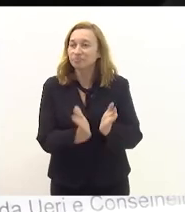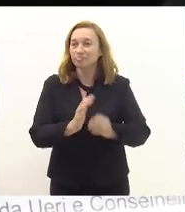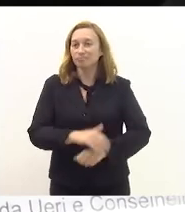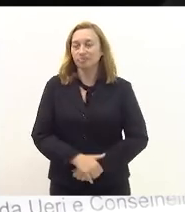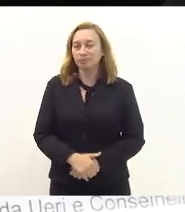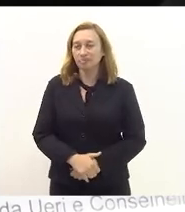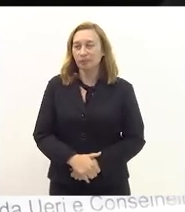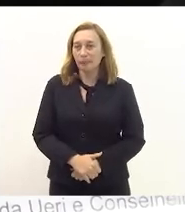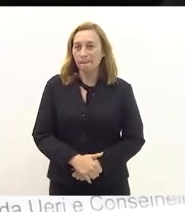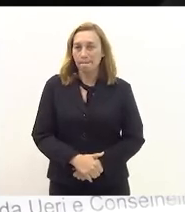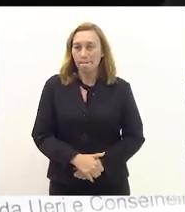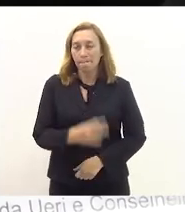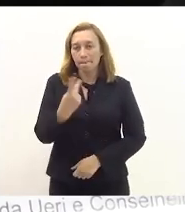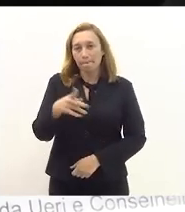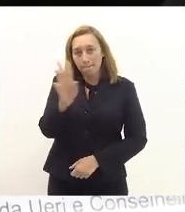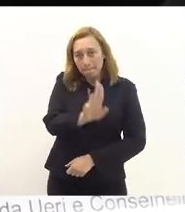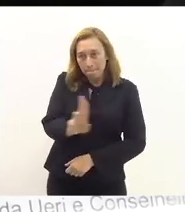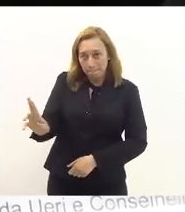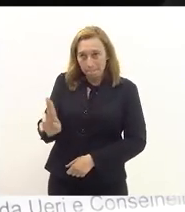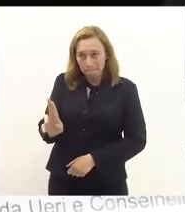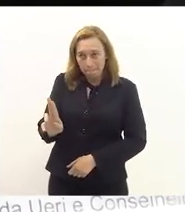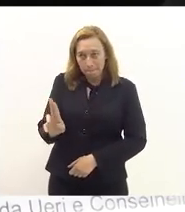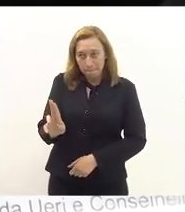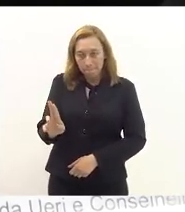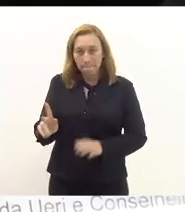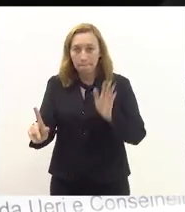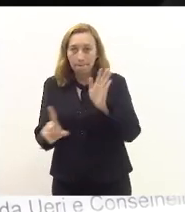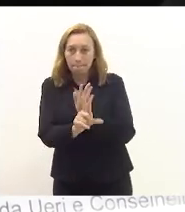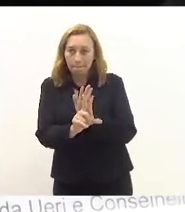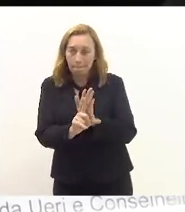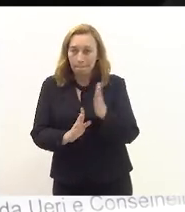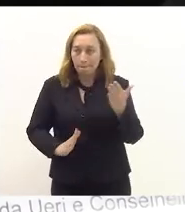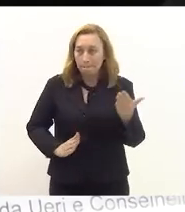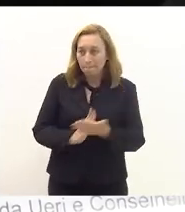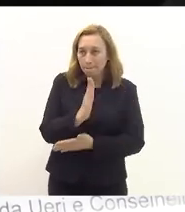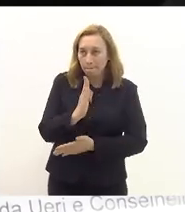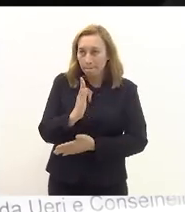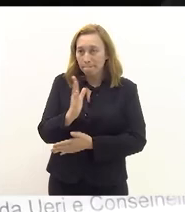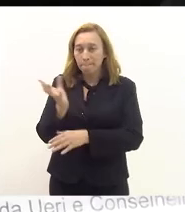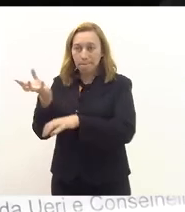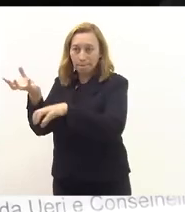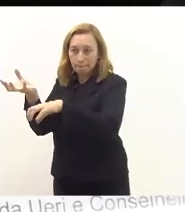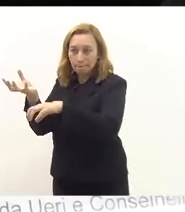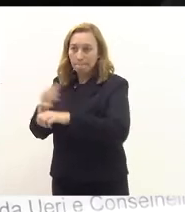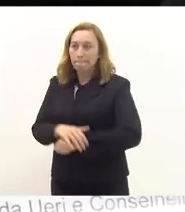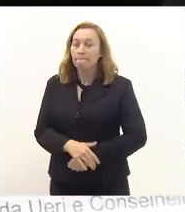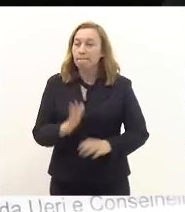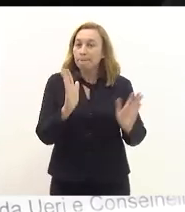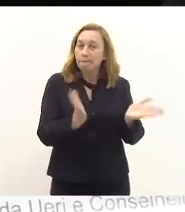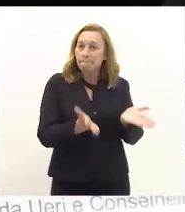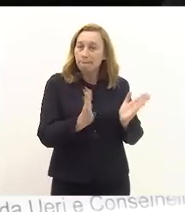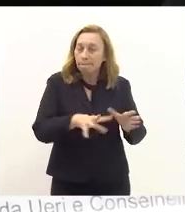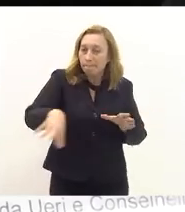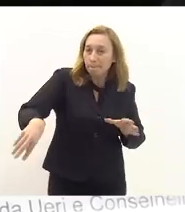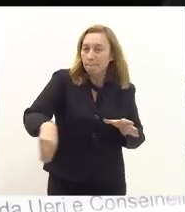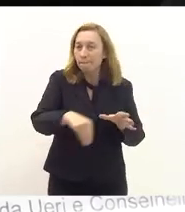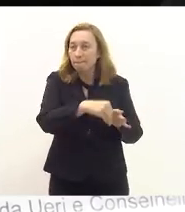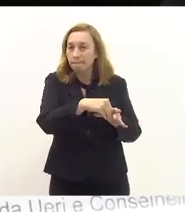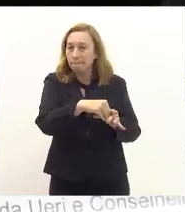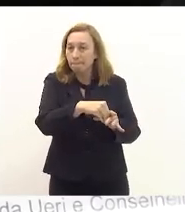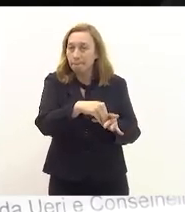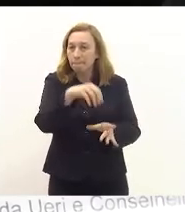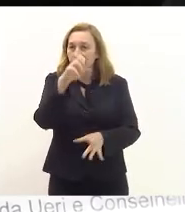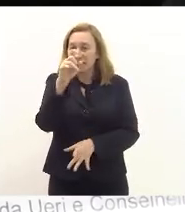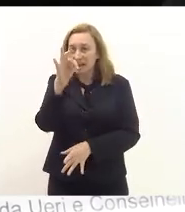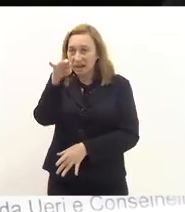desassistidos. Seu nome, por lei aprovada pelo Congresso Nacional, hoje se inclui na Galeria